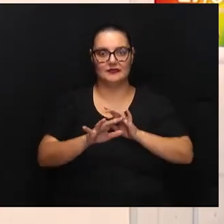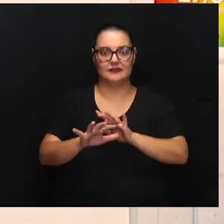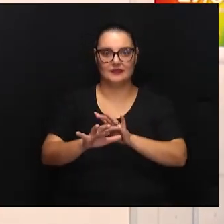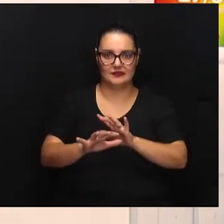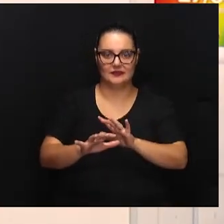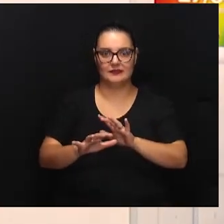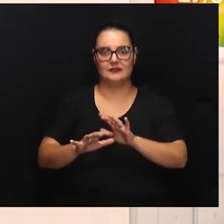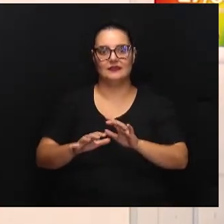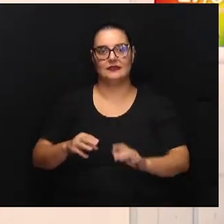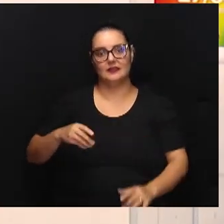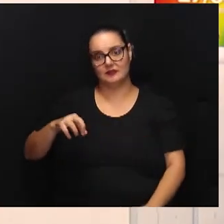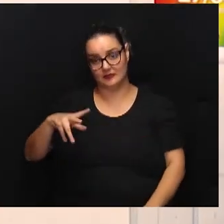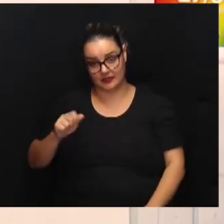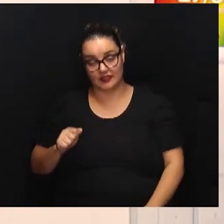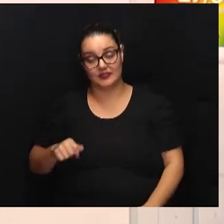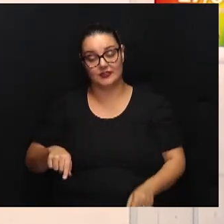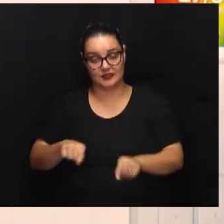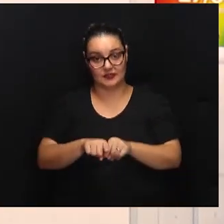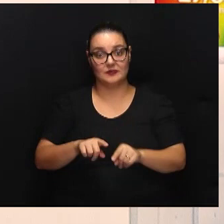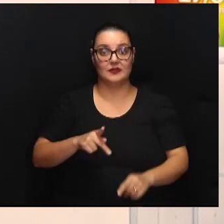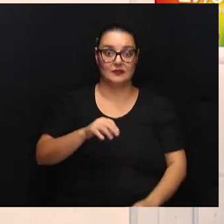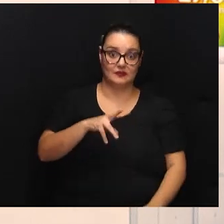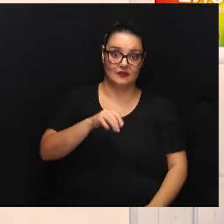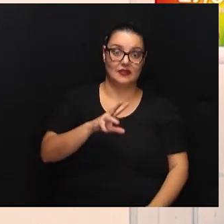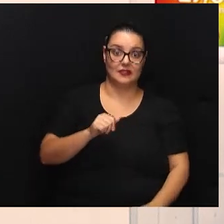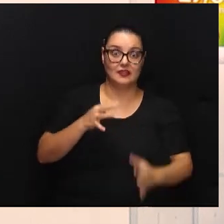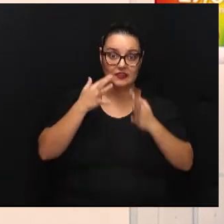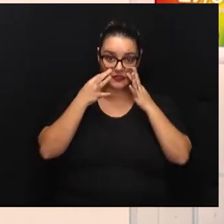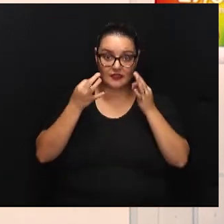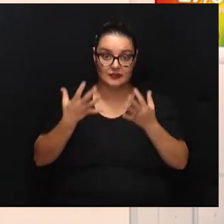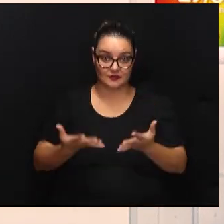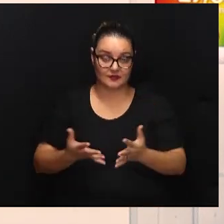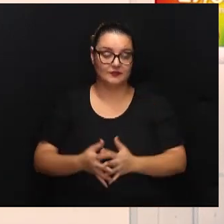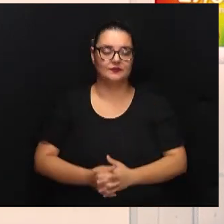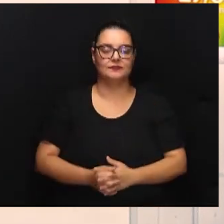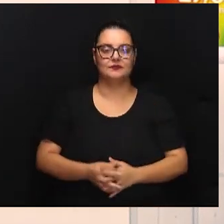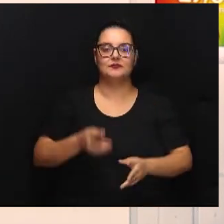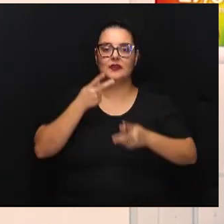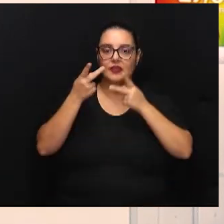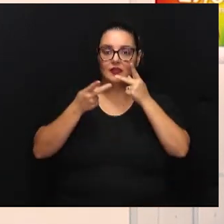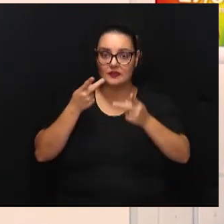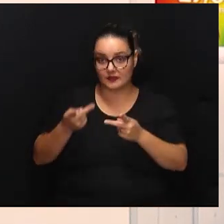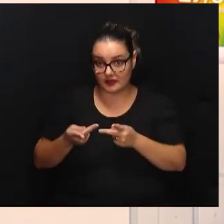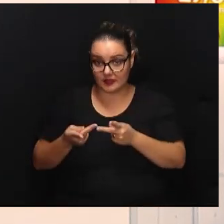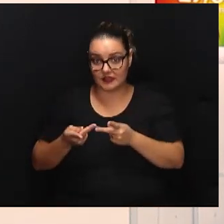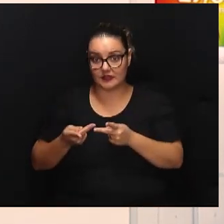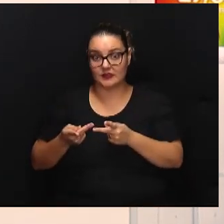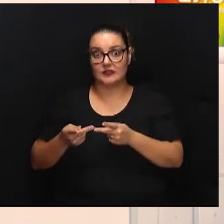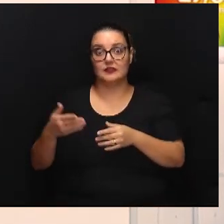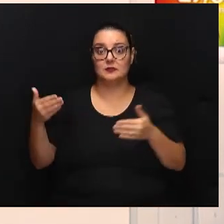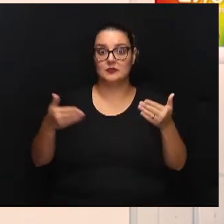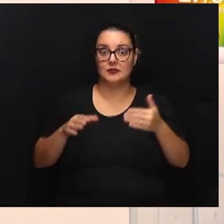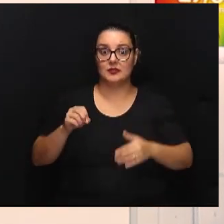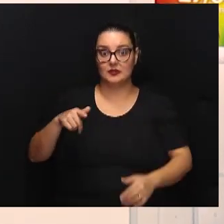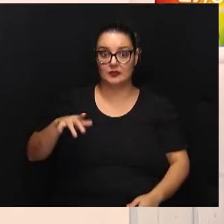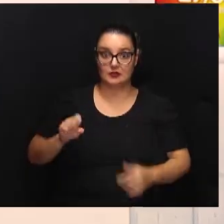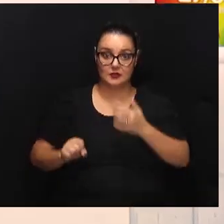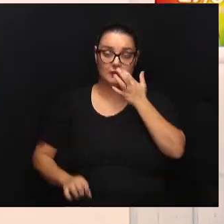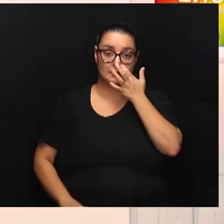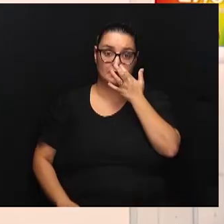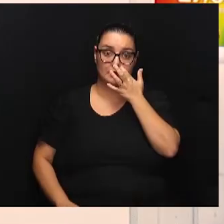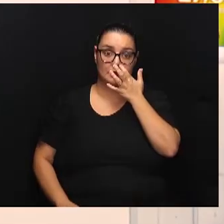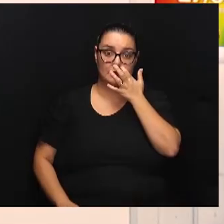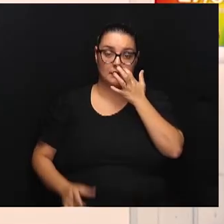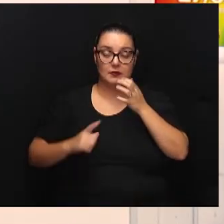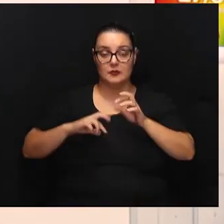de atenção. E também falar um pouco sobre a participação das ONGs. Tem uma divergência bem grande, né? A minha criança trans,